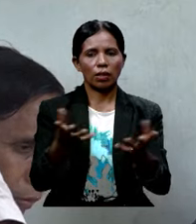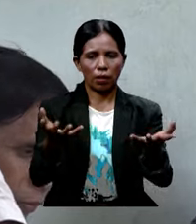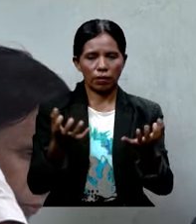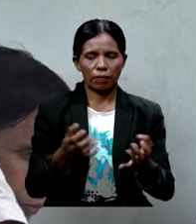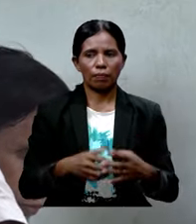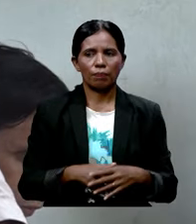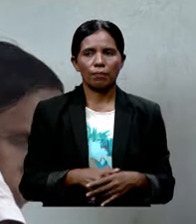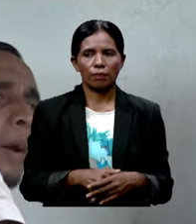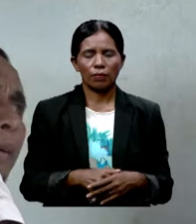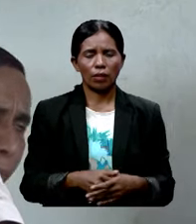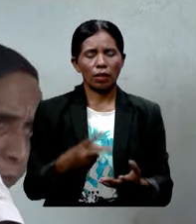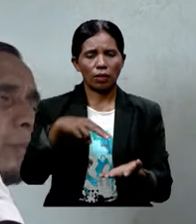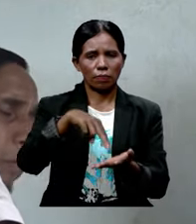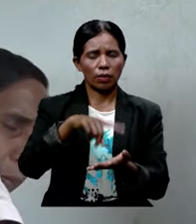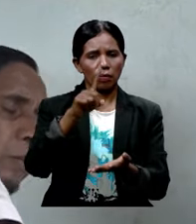Am dat să fie fiul nou.